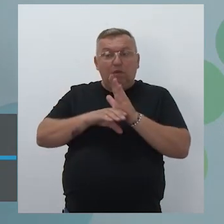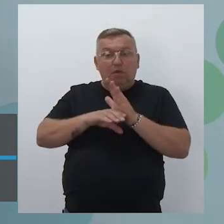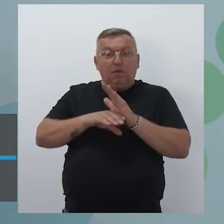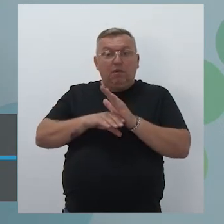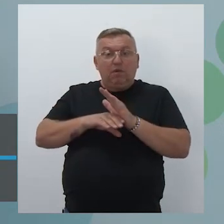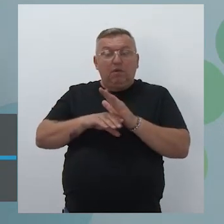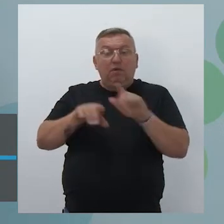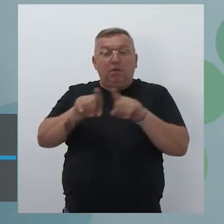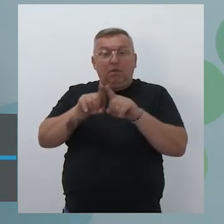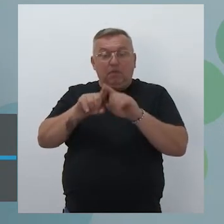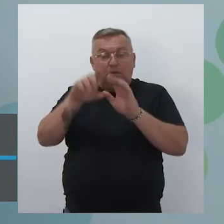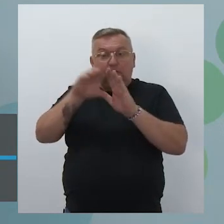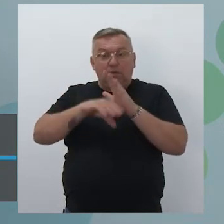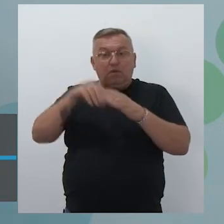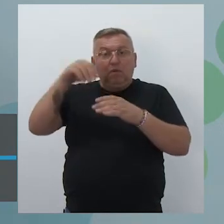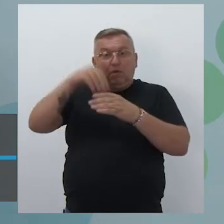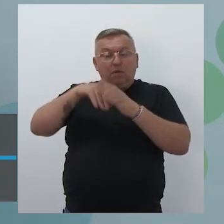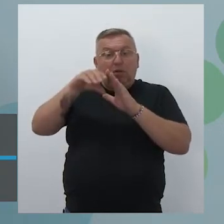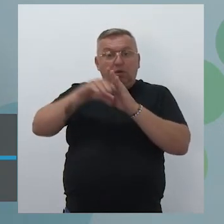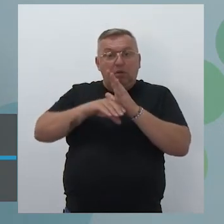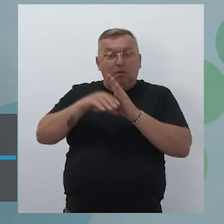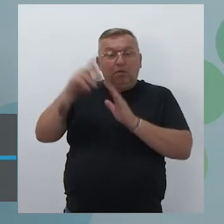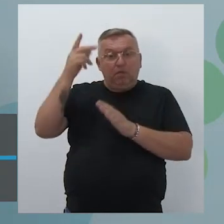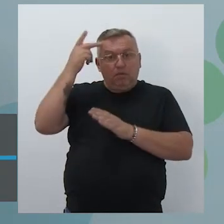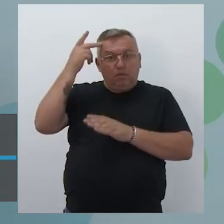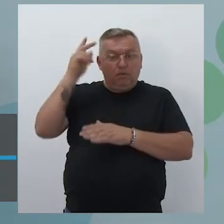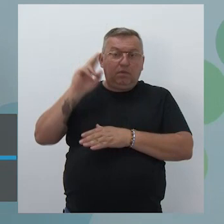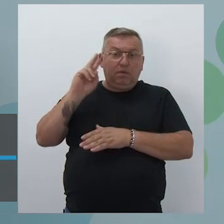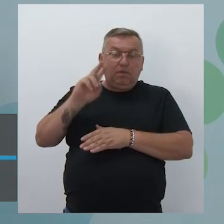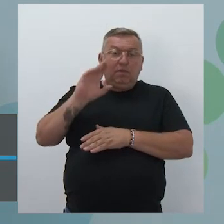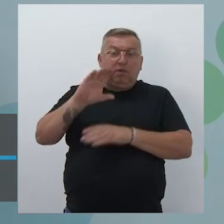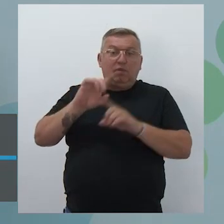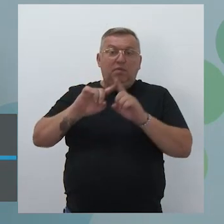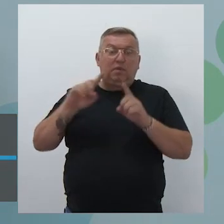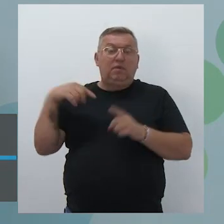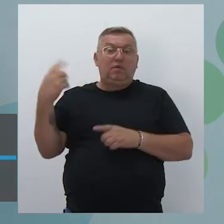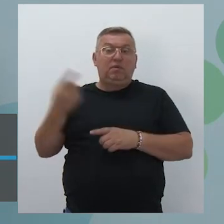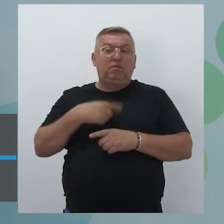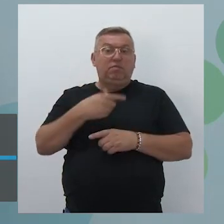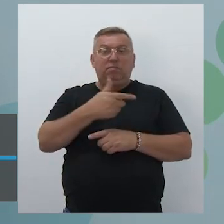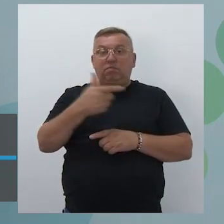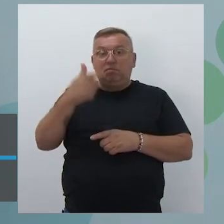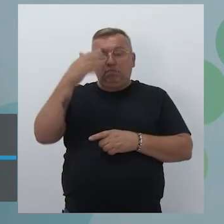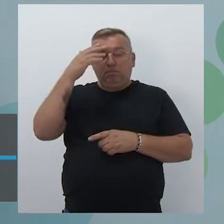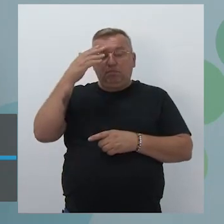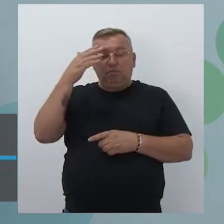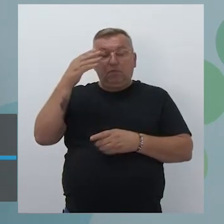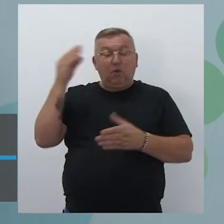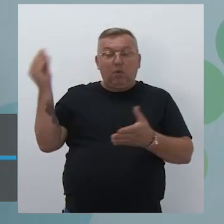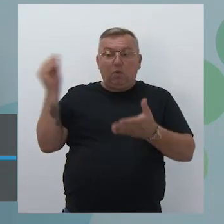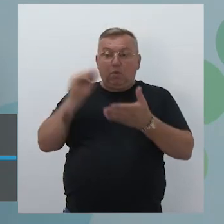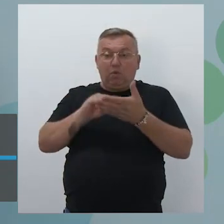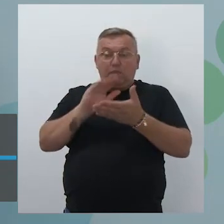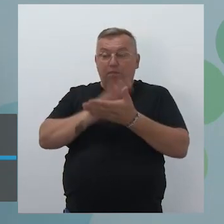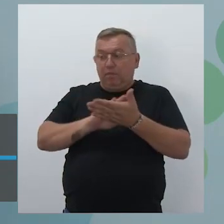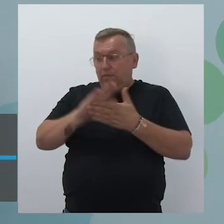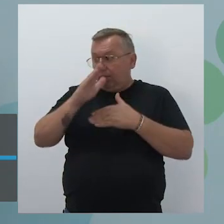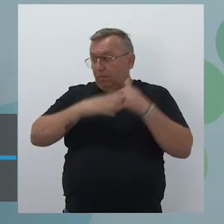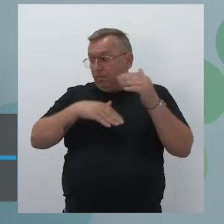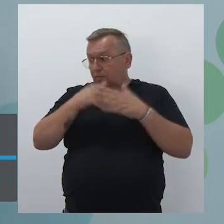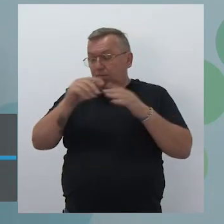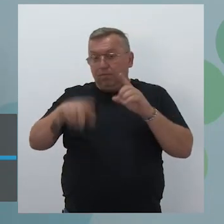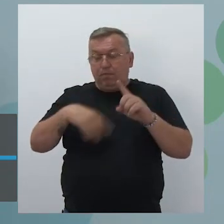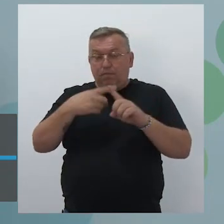e os componentes dentro do currículo paulista, vocês vão enxergar isso, mas nós não acrescentamos nenhuma habilidade a